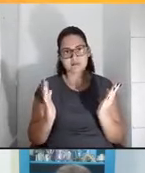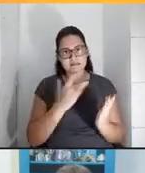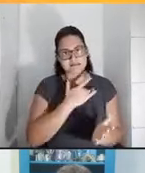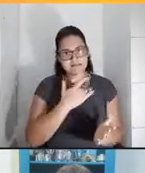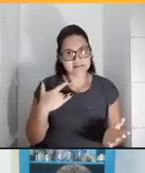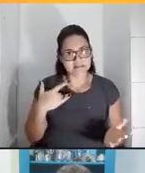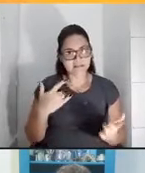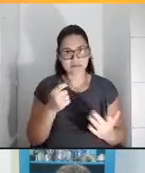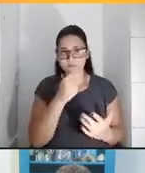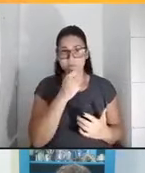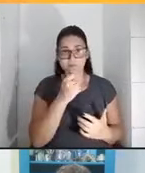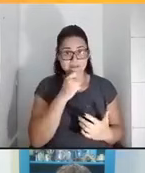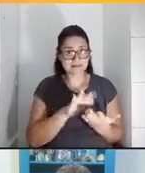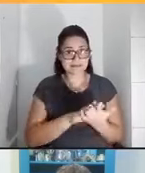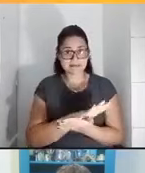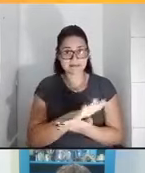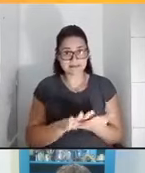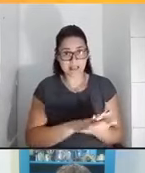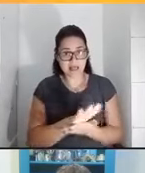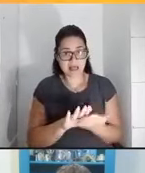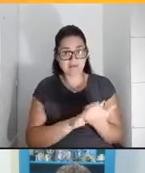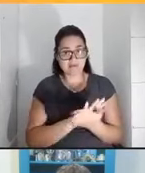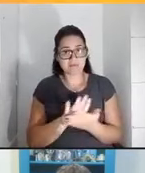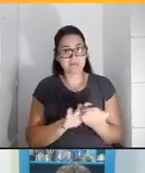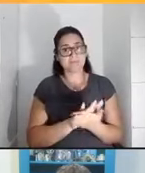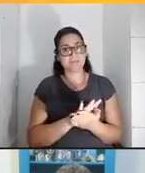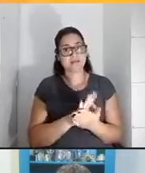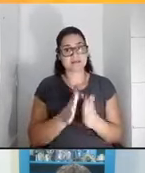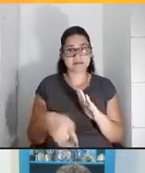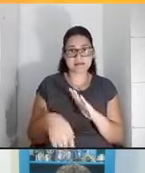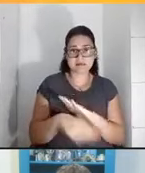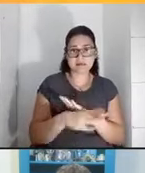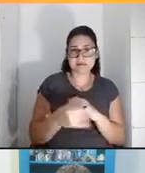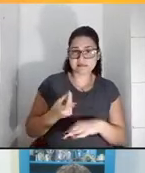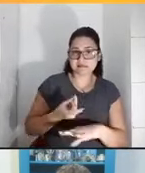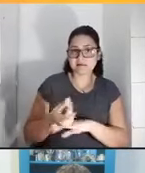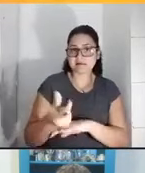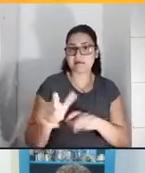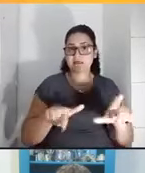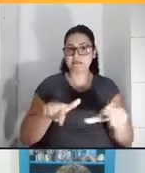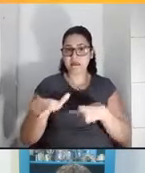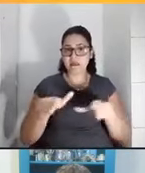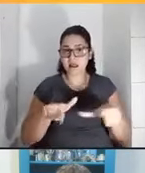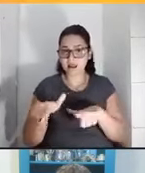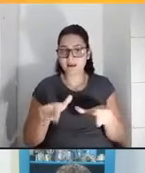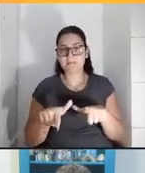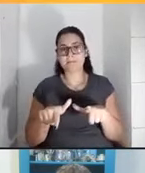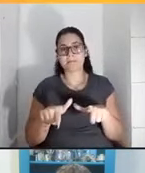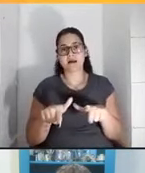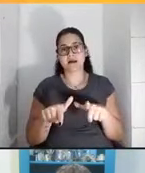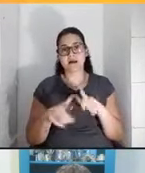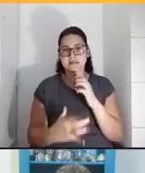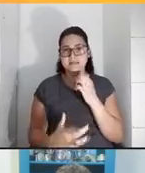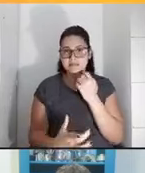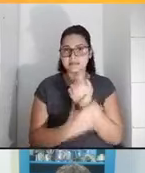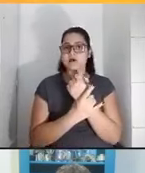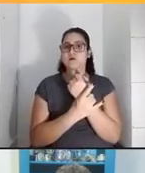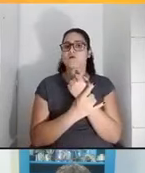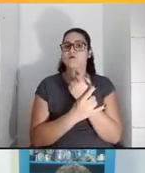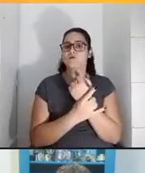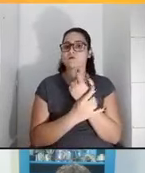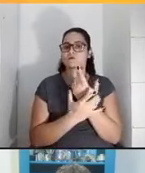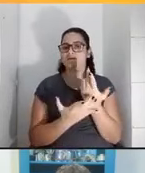tem garantias de que ir ao trabalho de maneira segura, né? com